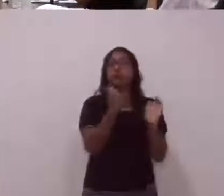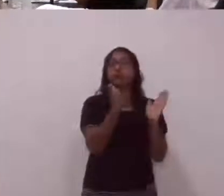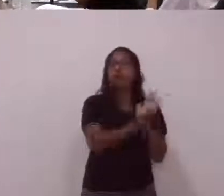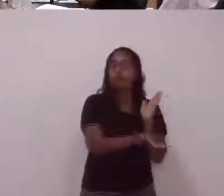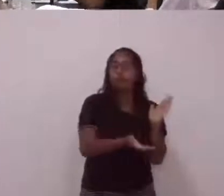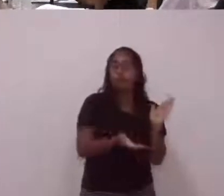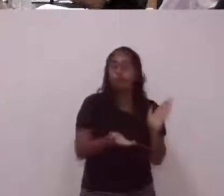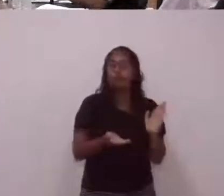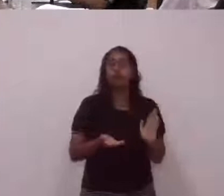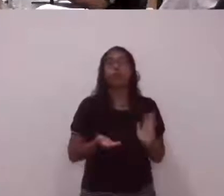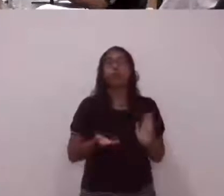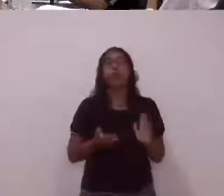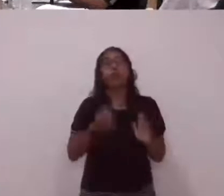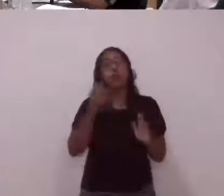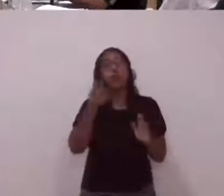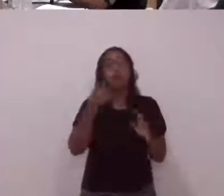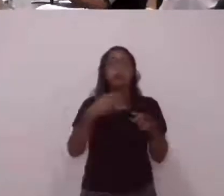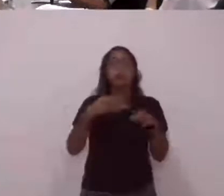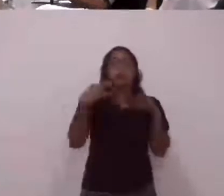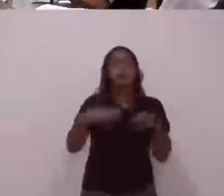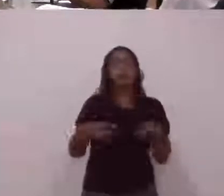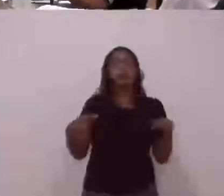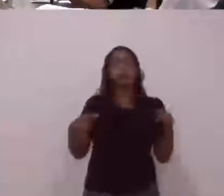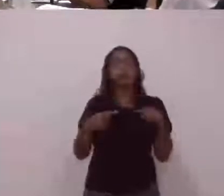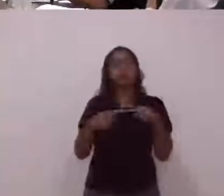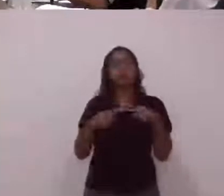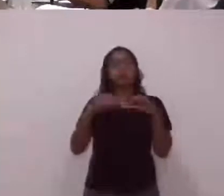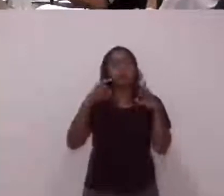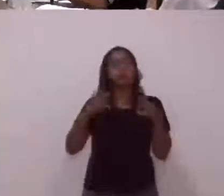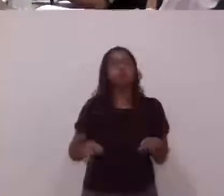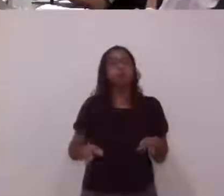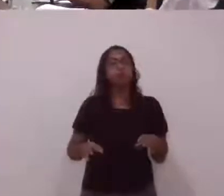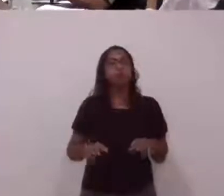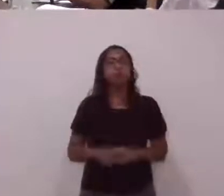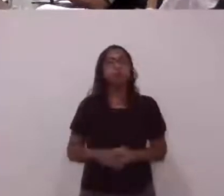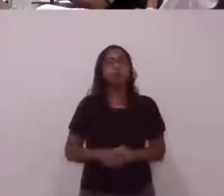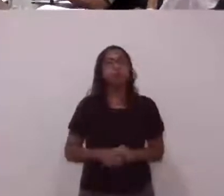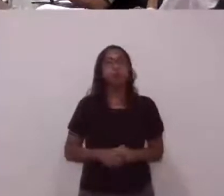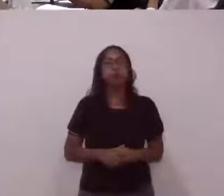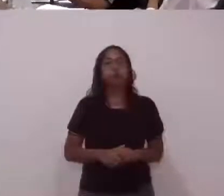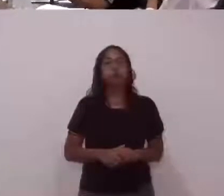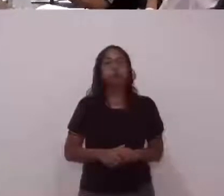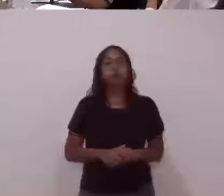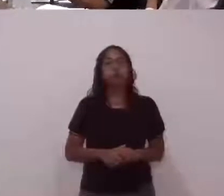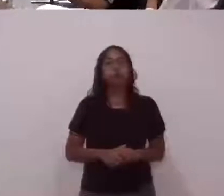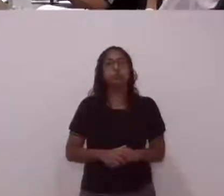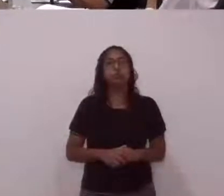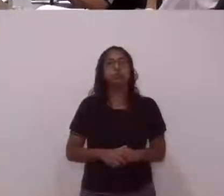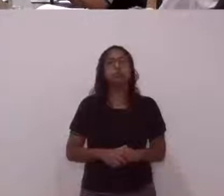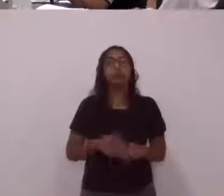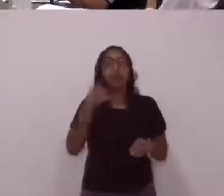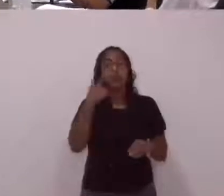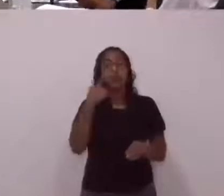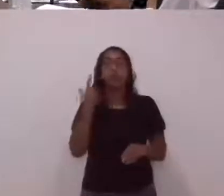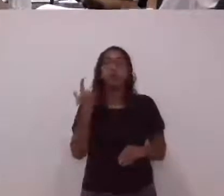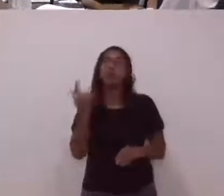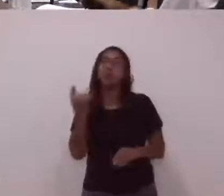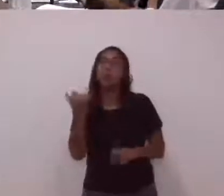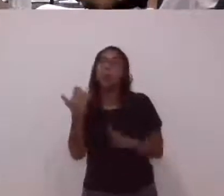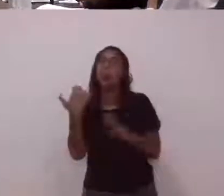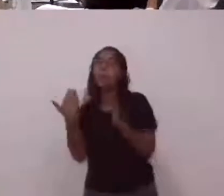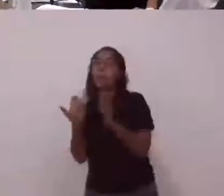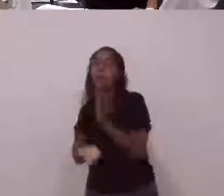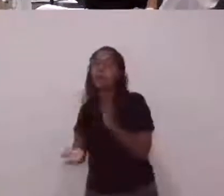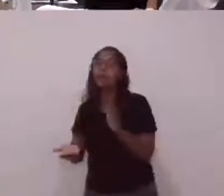mais justas, aí incluindo o ressartimento do erário, consistente em todos os valores pagos pelo município